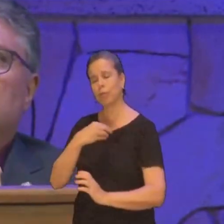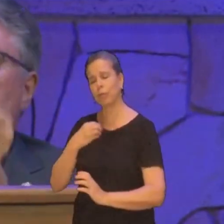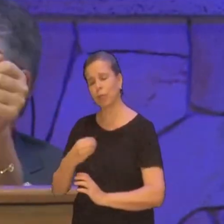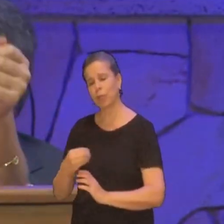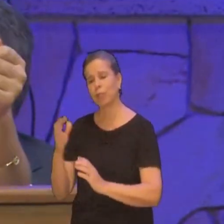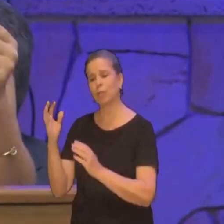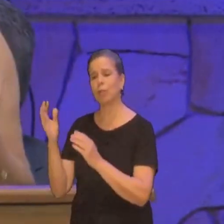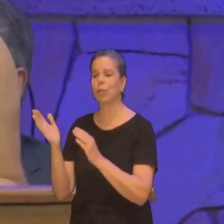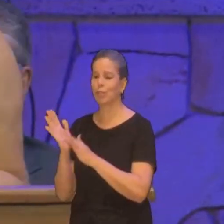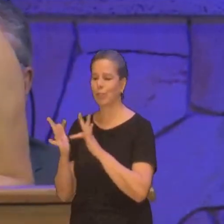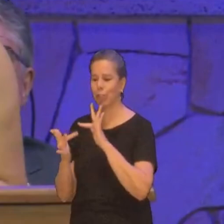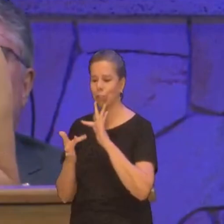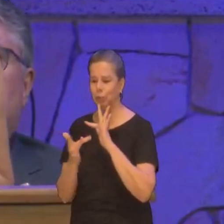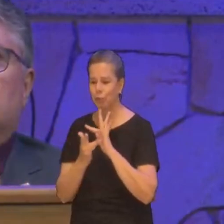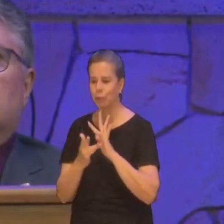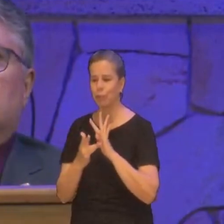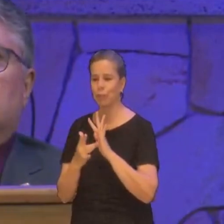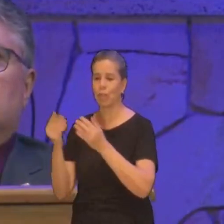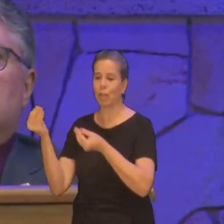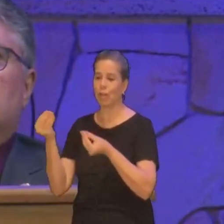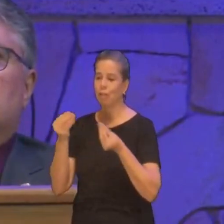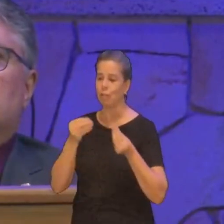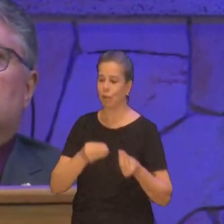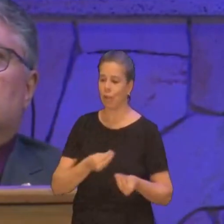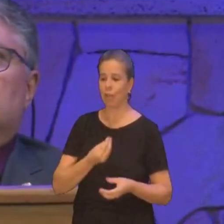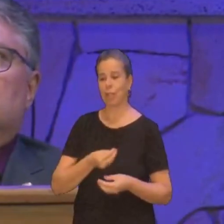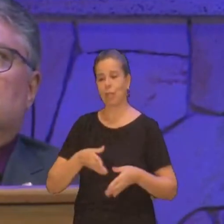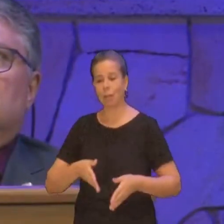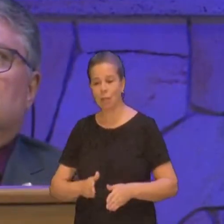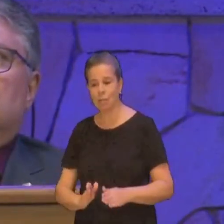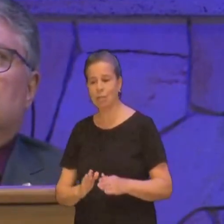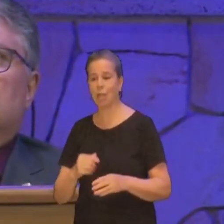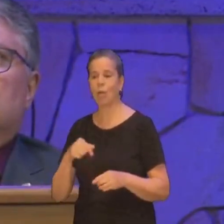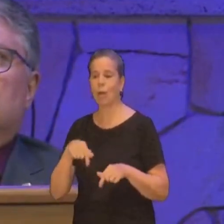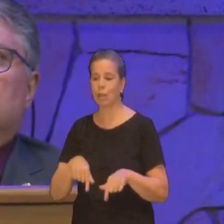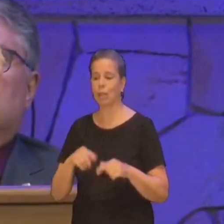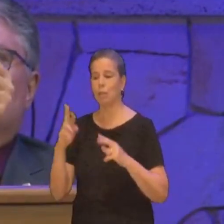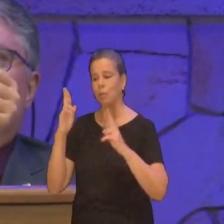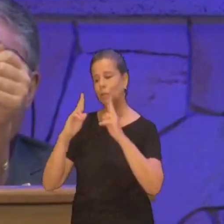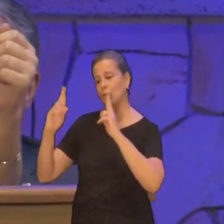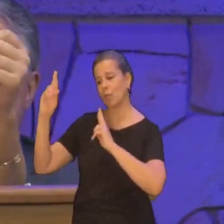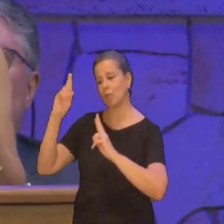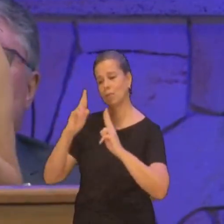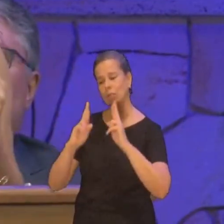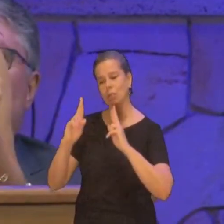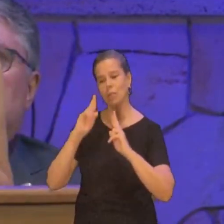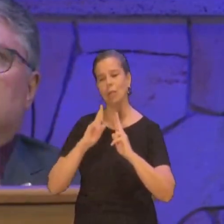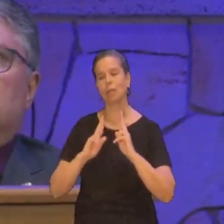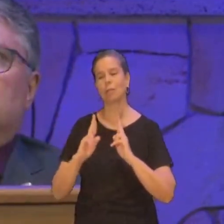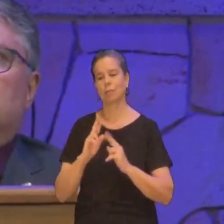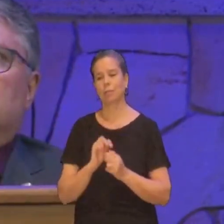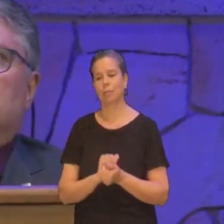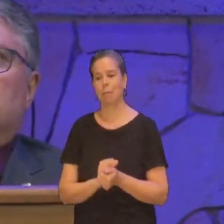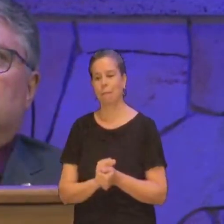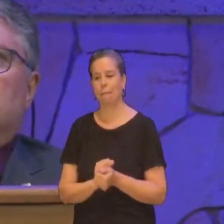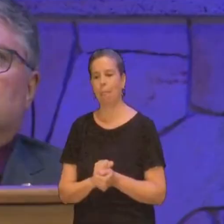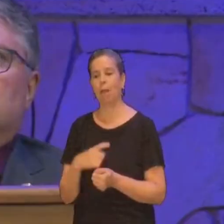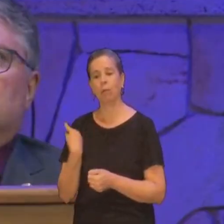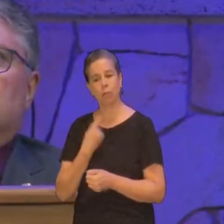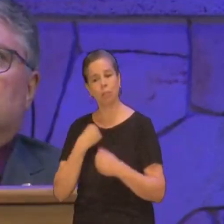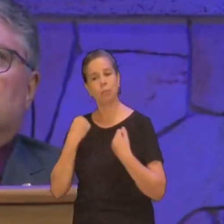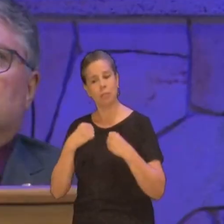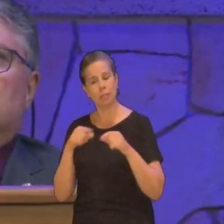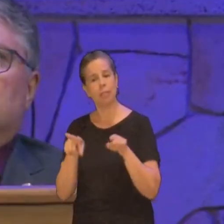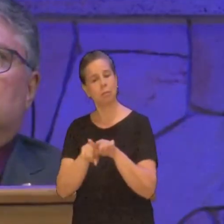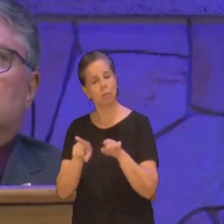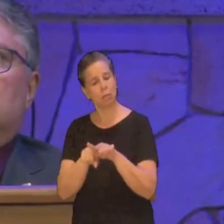ele pudesse se relacionar e viver como um de nós. Nós também temos que nos relacionar com aqueles que às vezes nós não achamos que vai ser fácil,